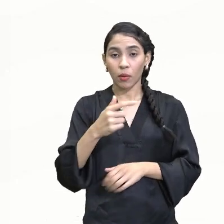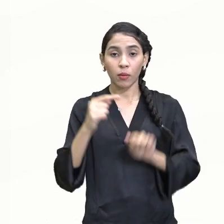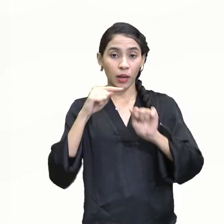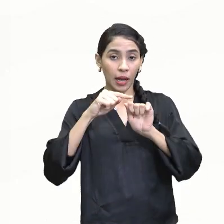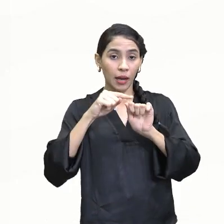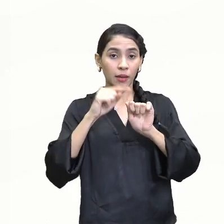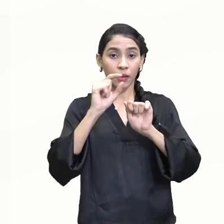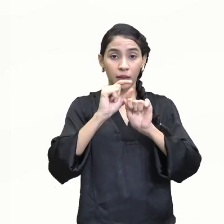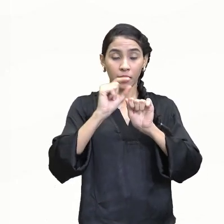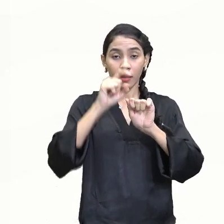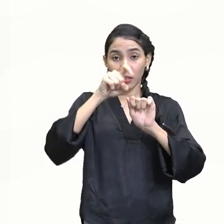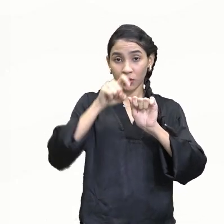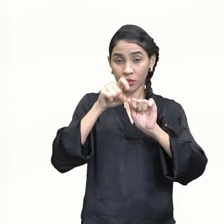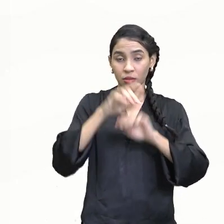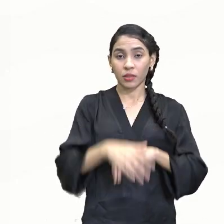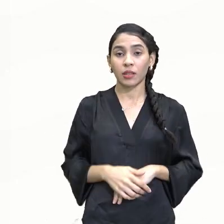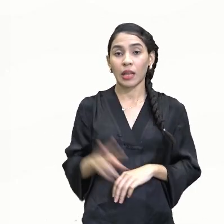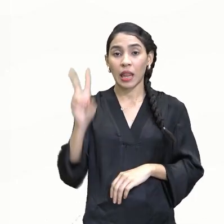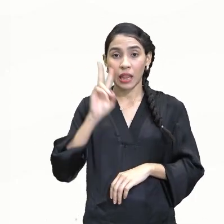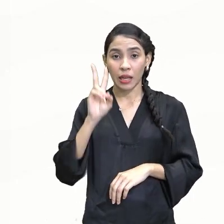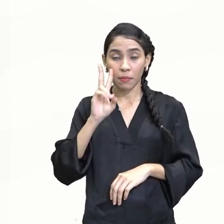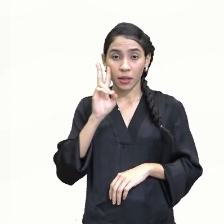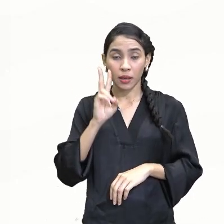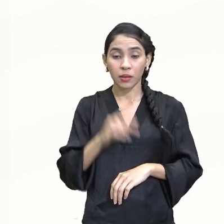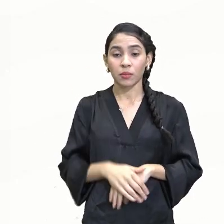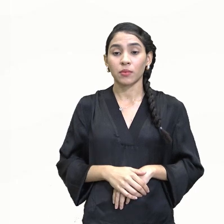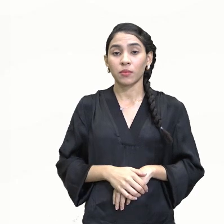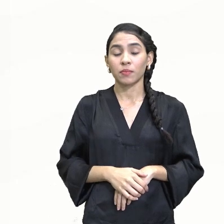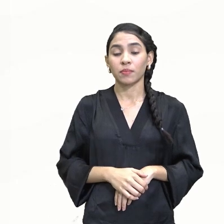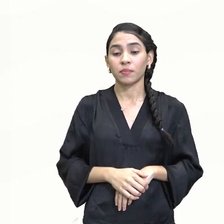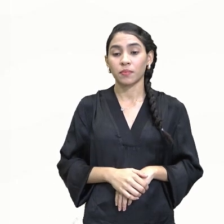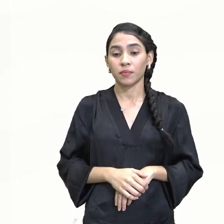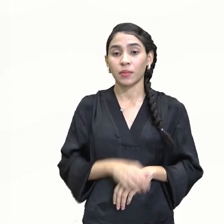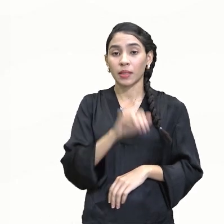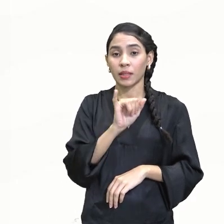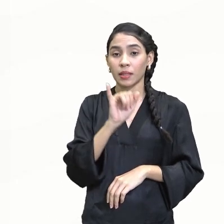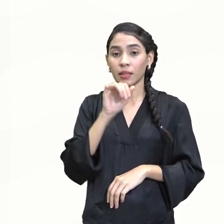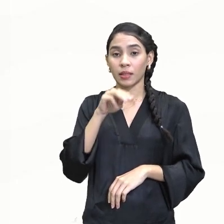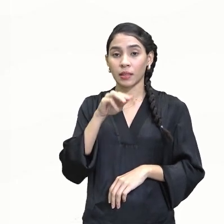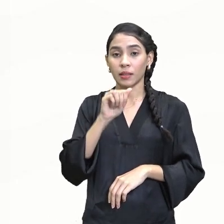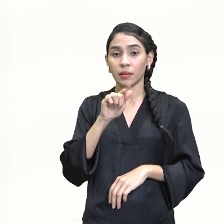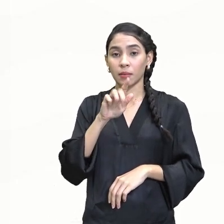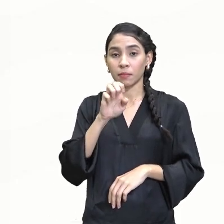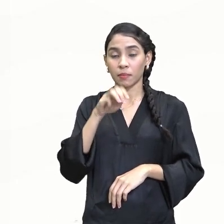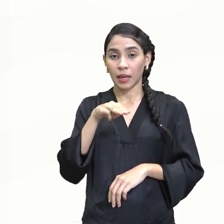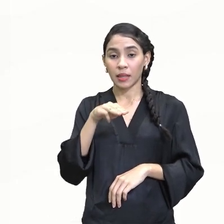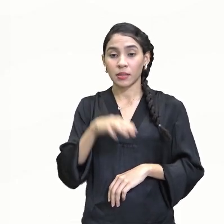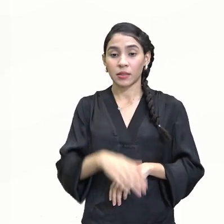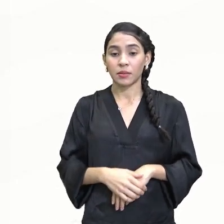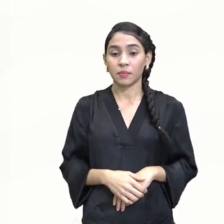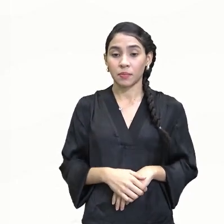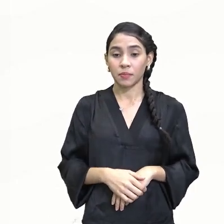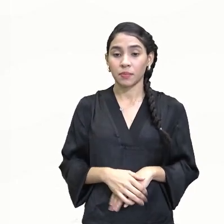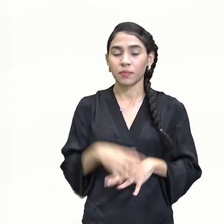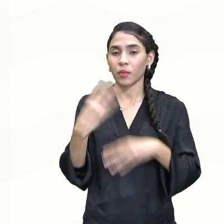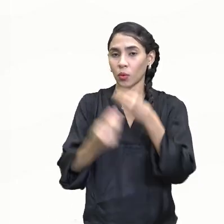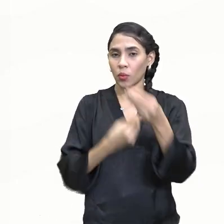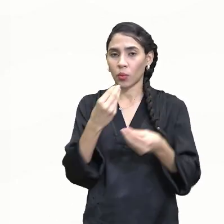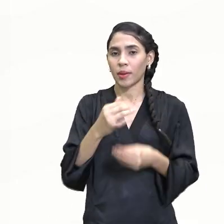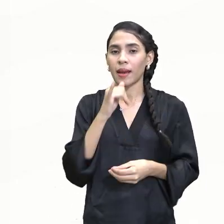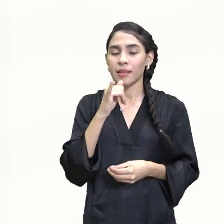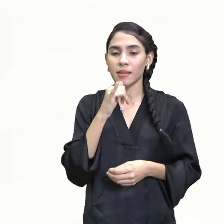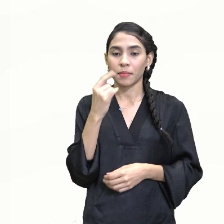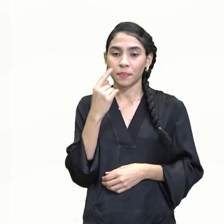x. Lembrando, né, que está se tratando aí da imagem, né? Então, temos a lei. Como ficaria, então, em alguns